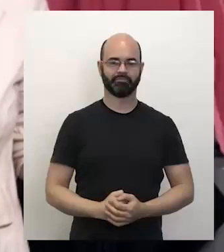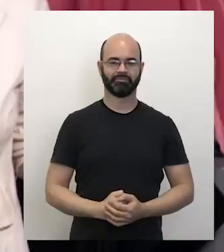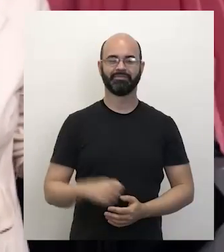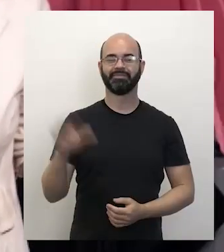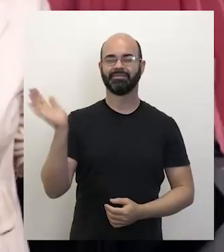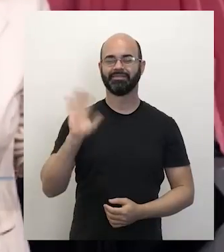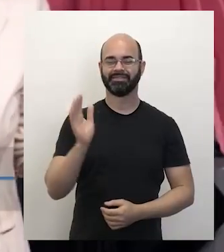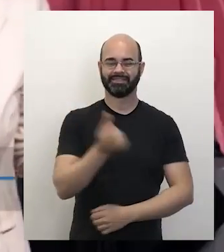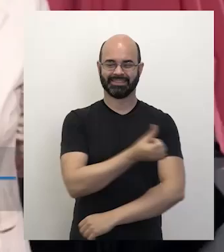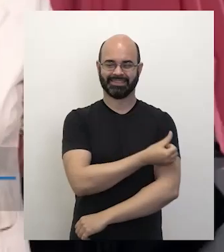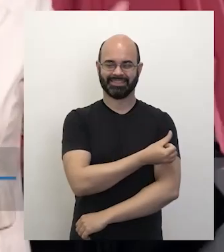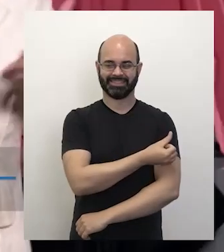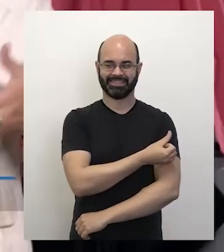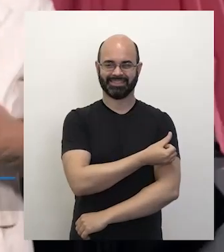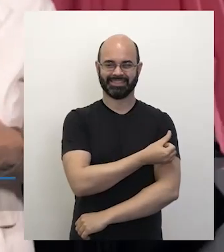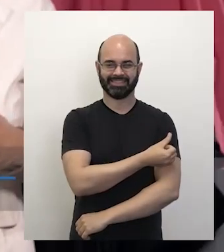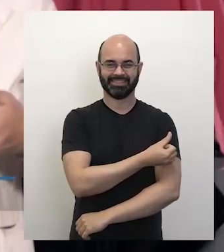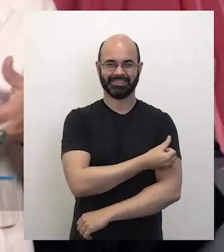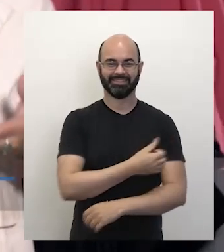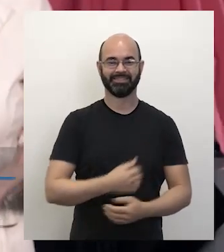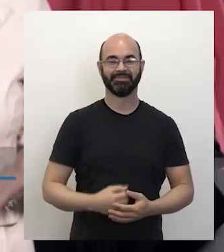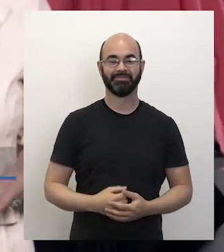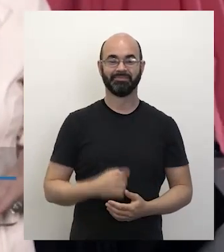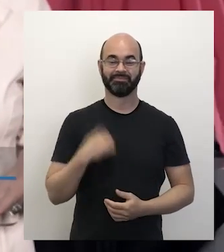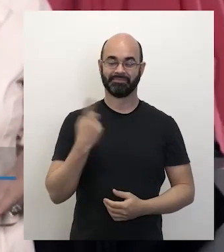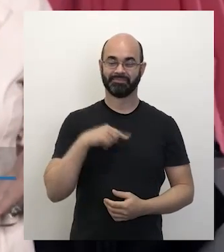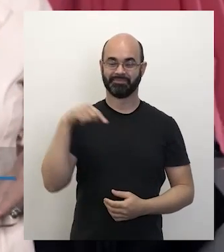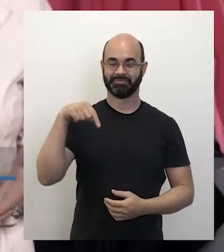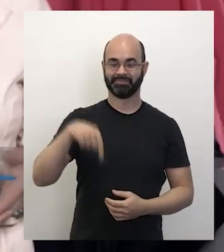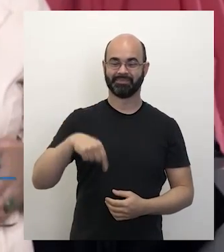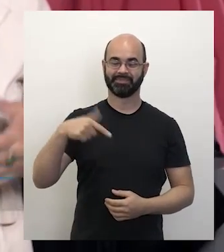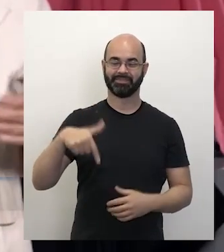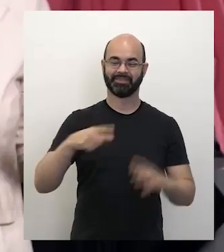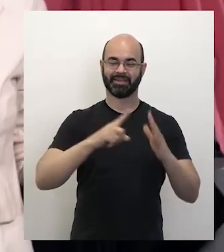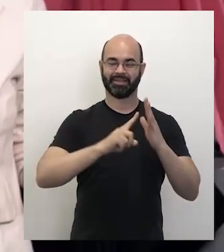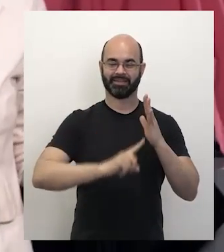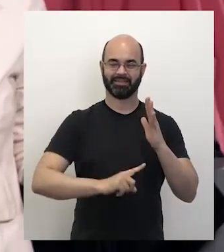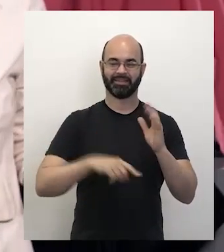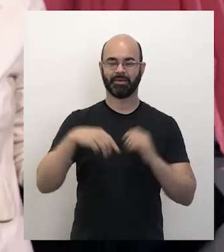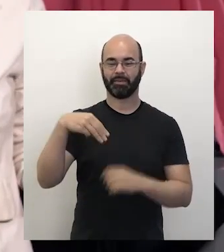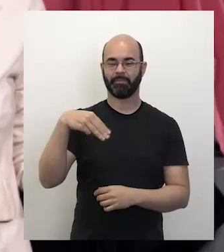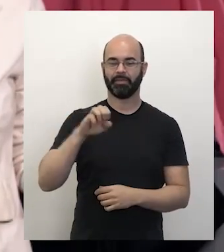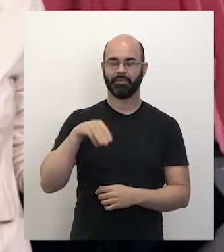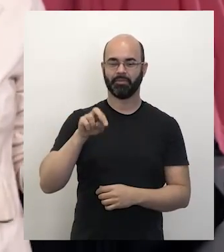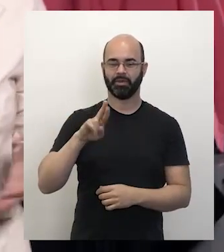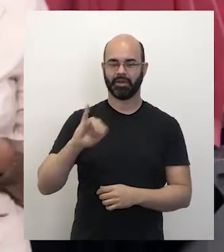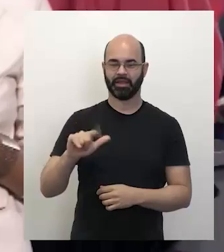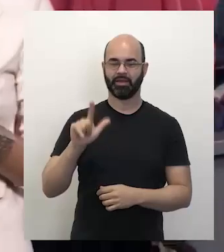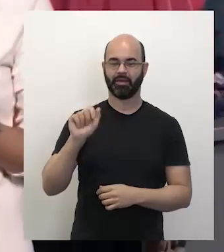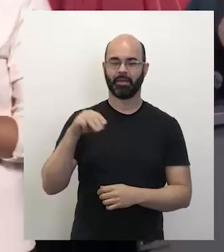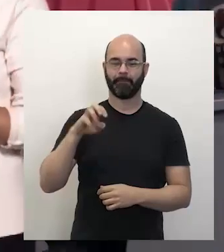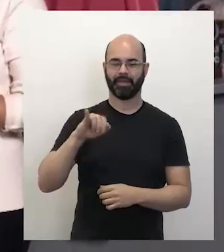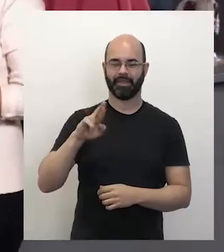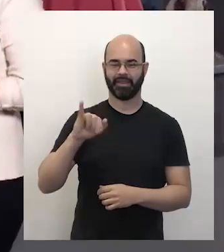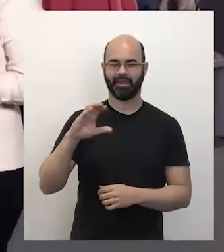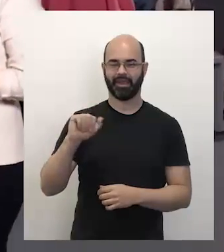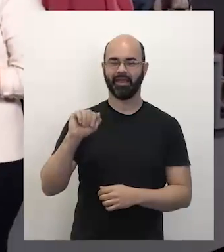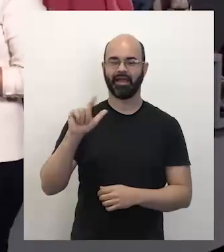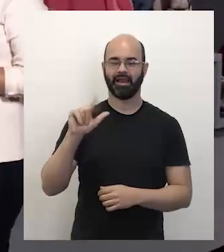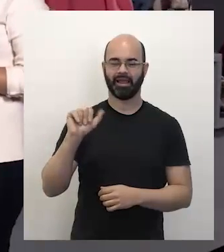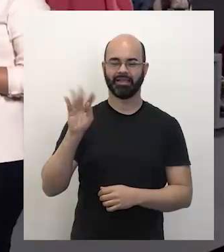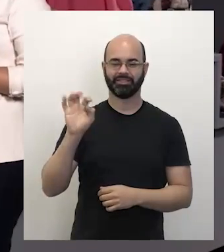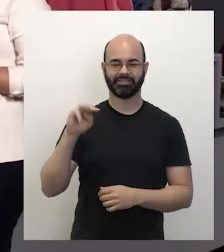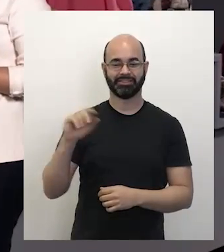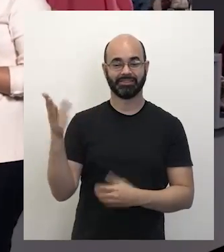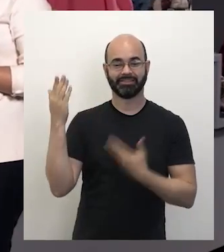Olá, 6º ano. Nós estamos aqui no Memorial da América Latina, no Pavilhão da Criatividade. Eu estou com o Gabriel. Tudo bem,